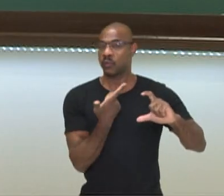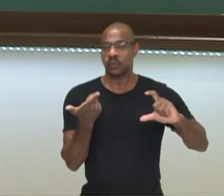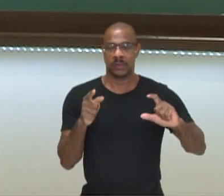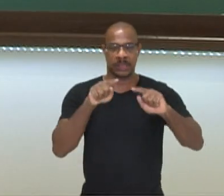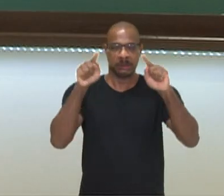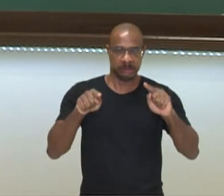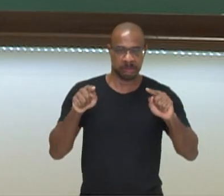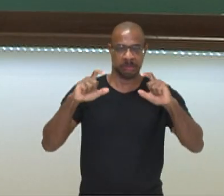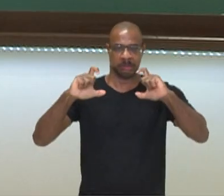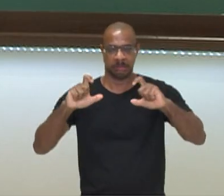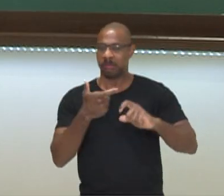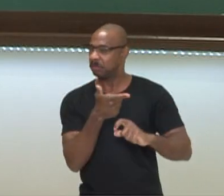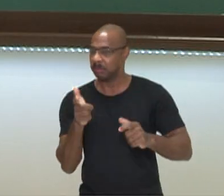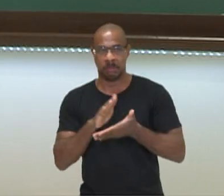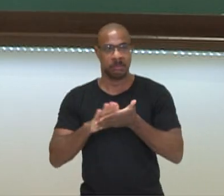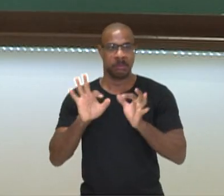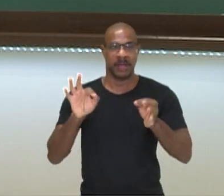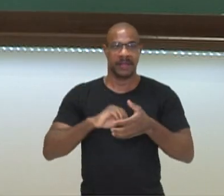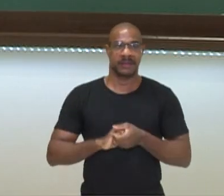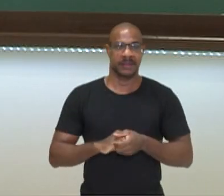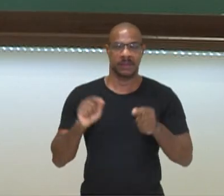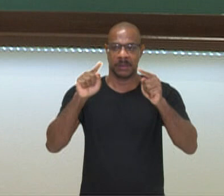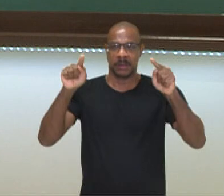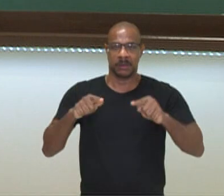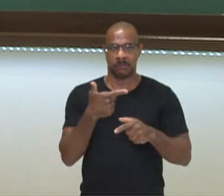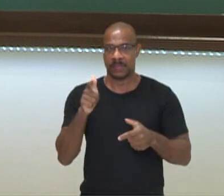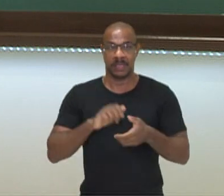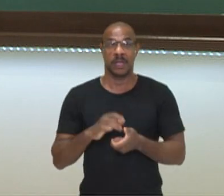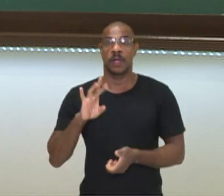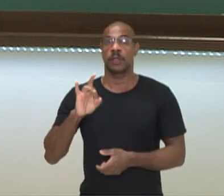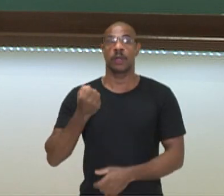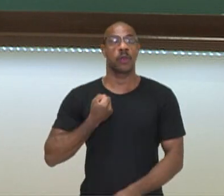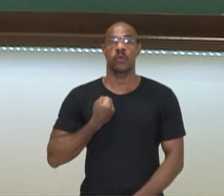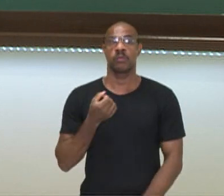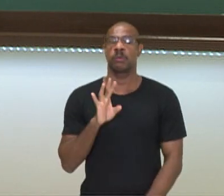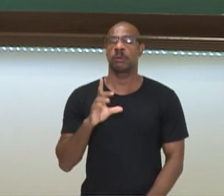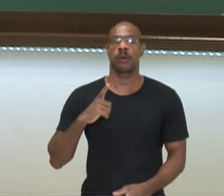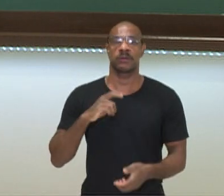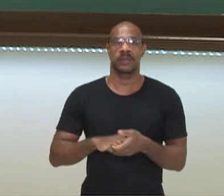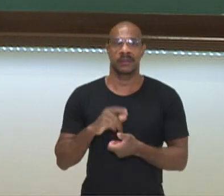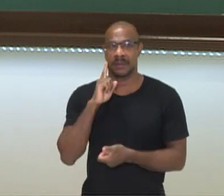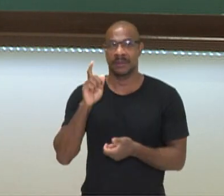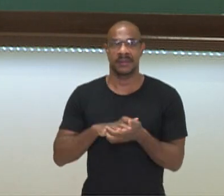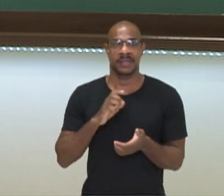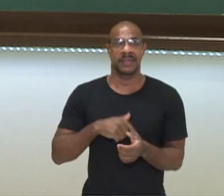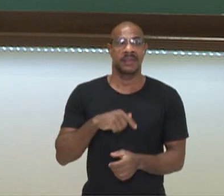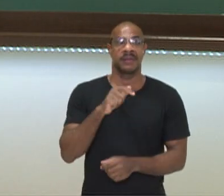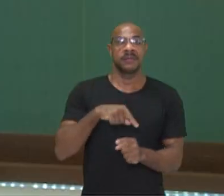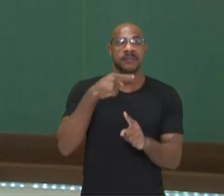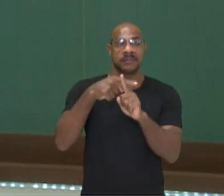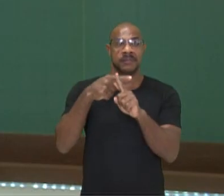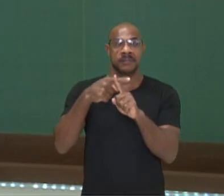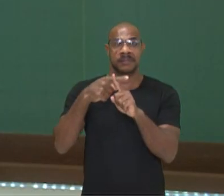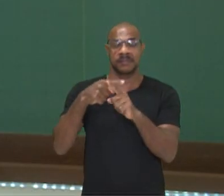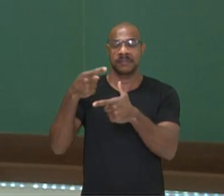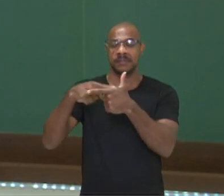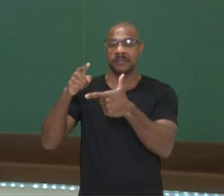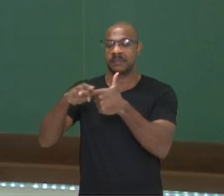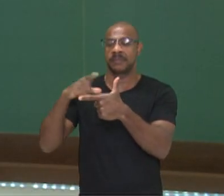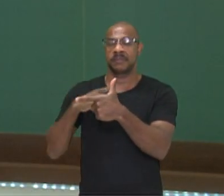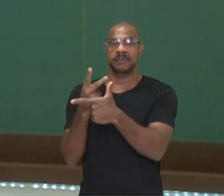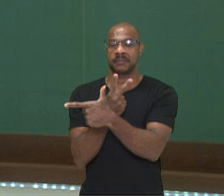de associação. Eu tenho apenas operações e números, né? Quais operações? Eu tenho adição e tenho a